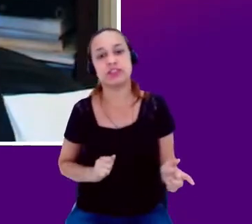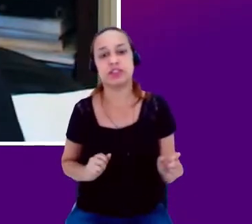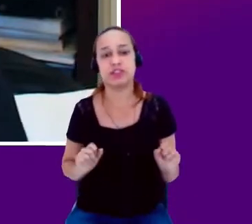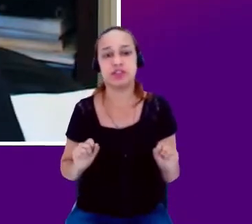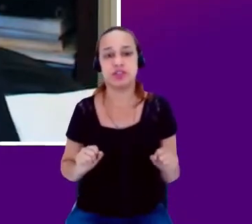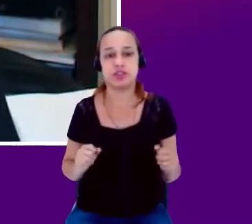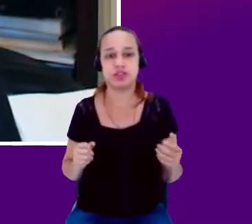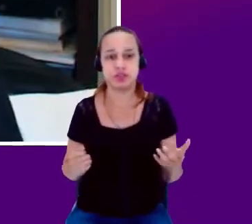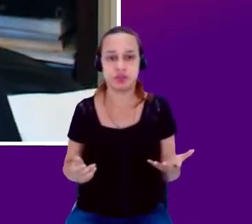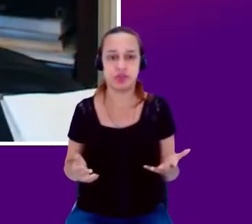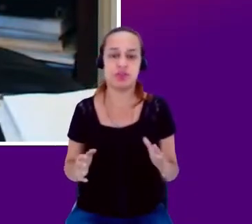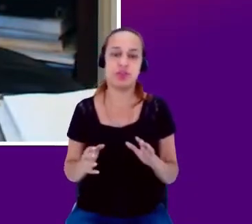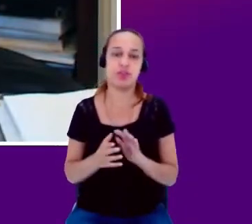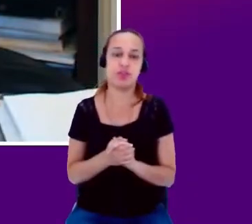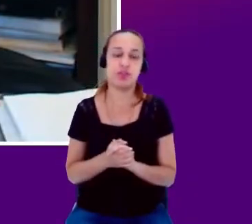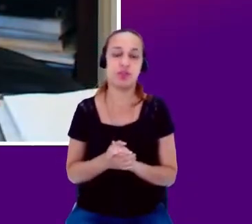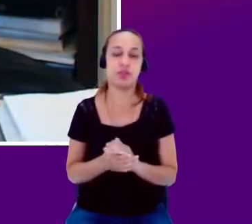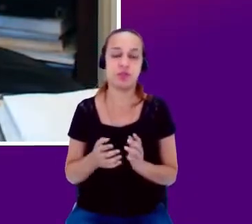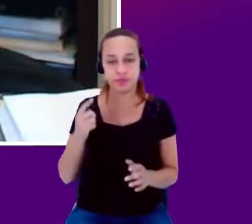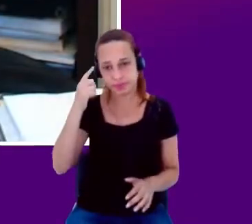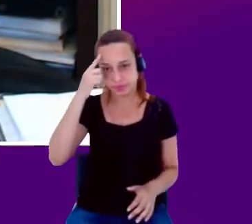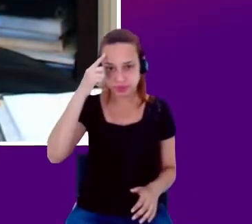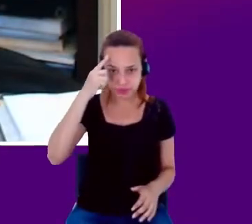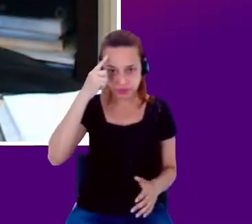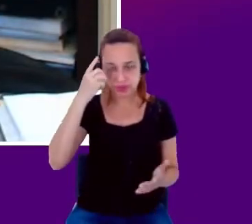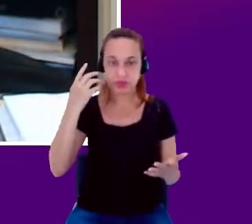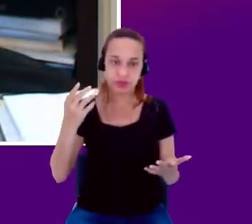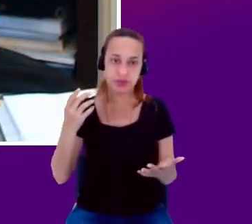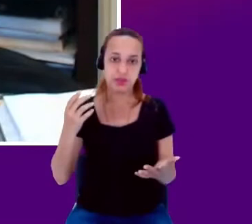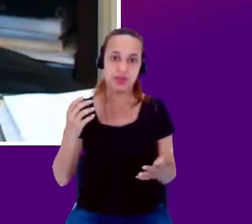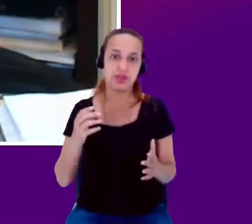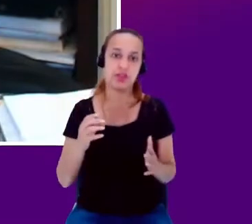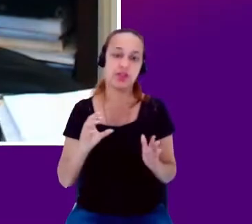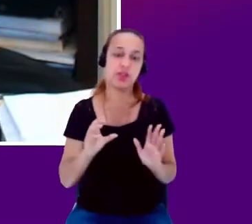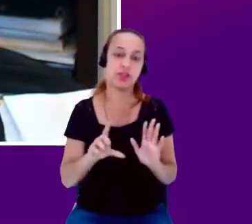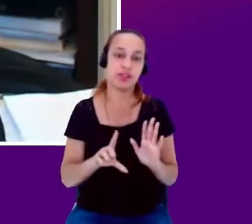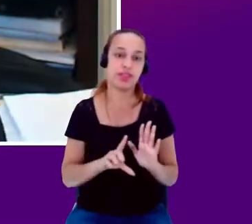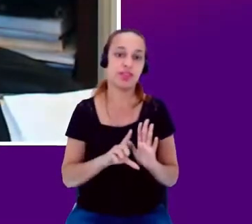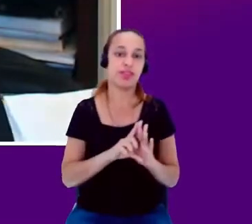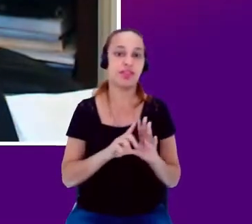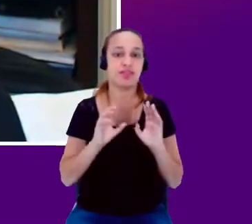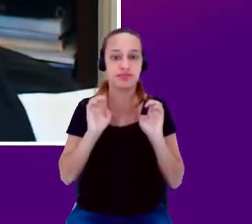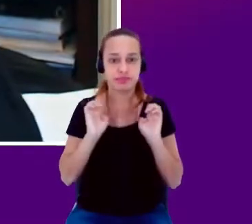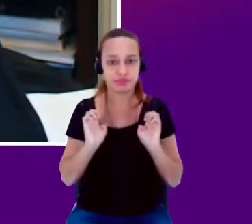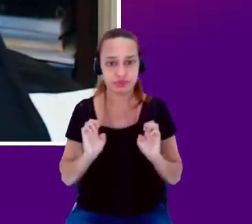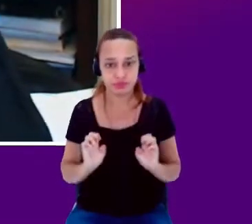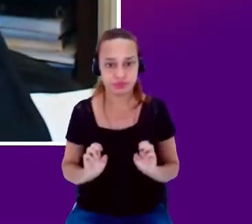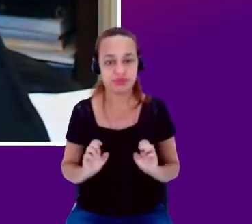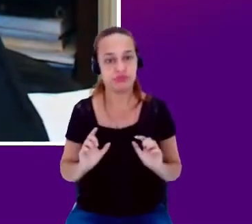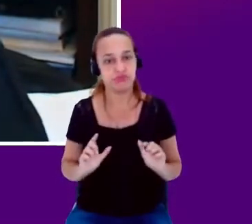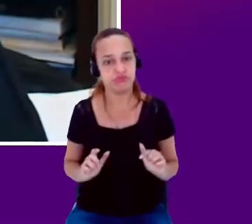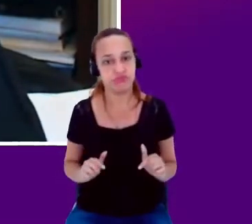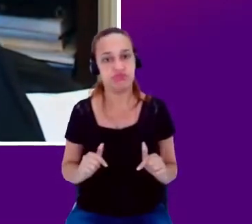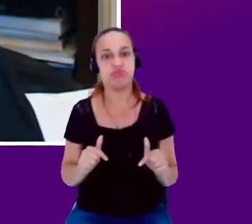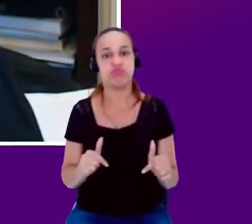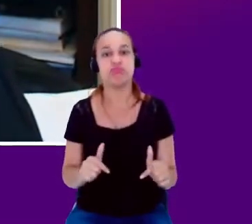um código de conduta que é aprovado em vários estágios e passa a ter,